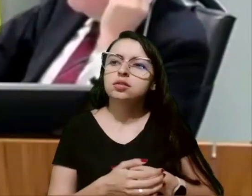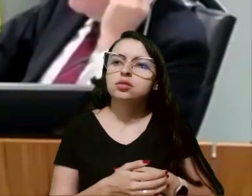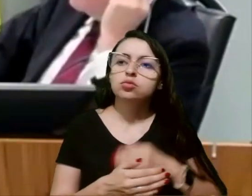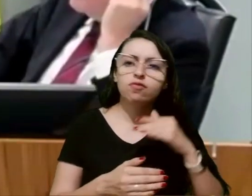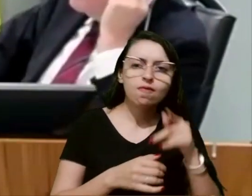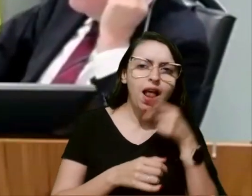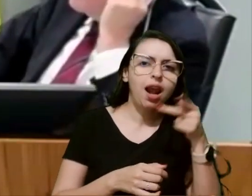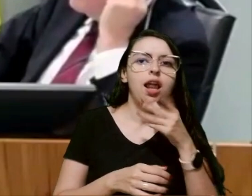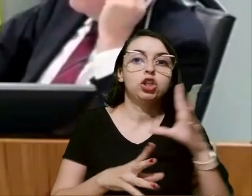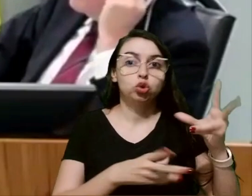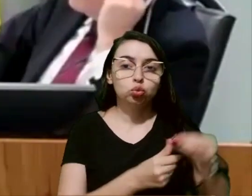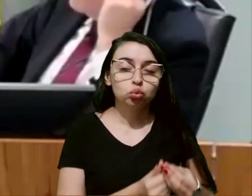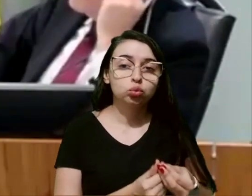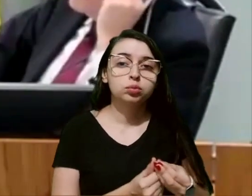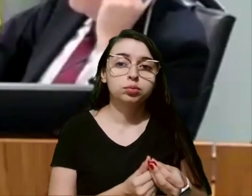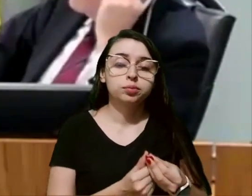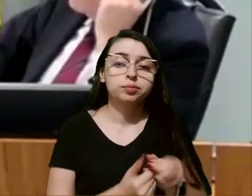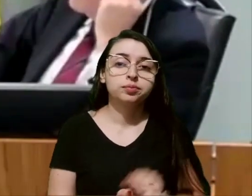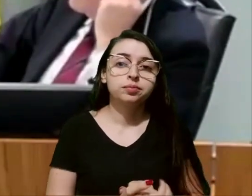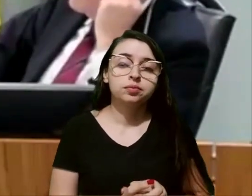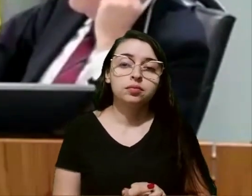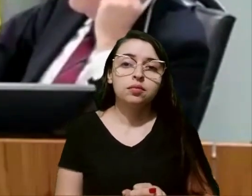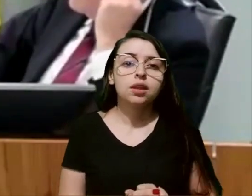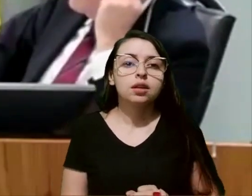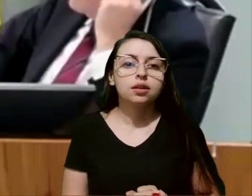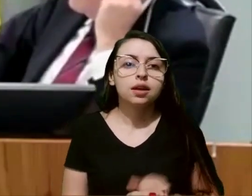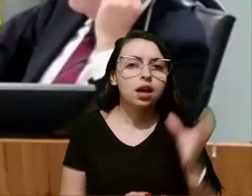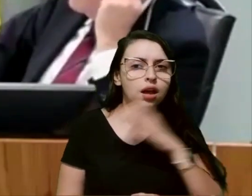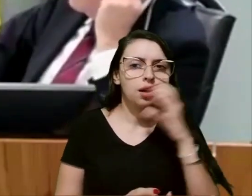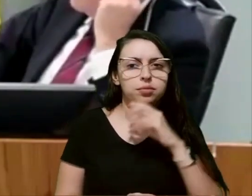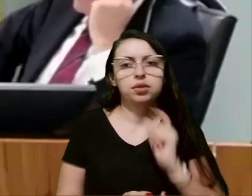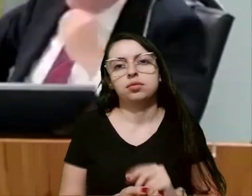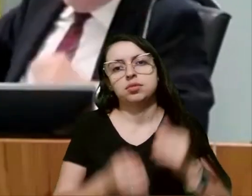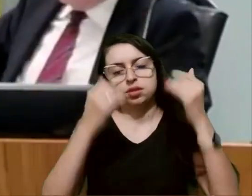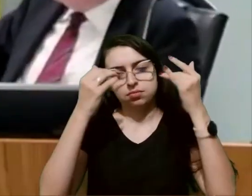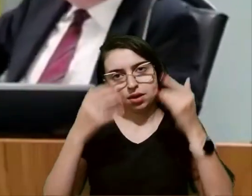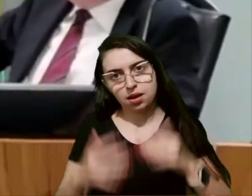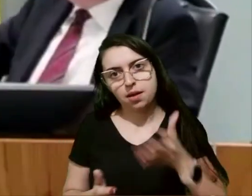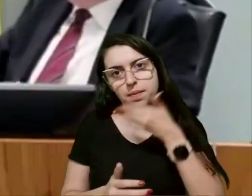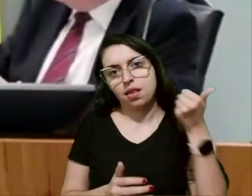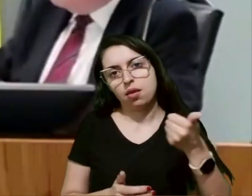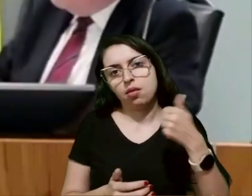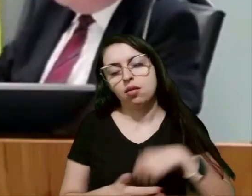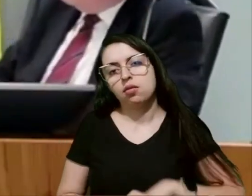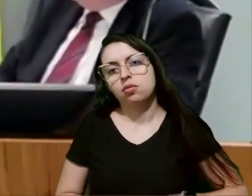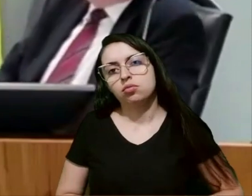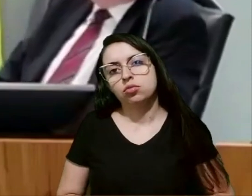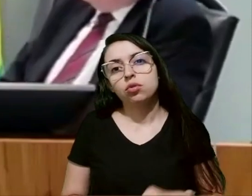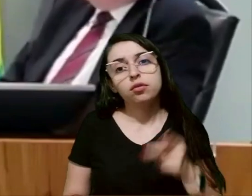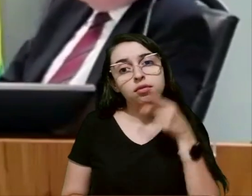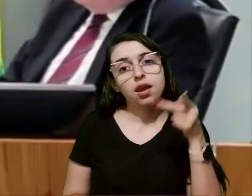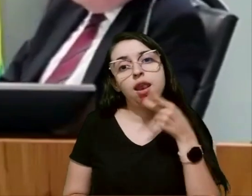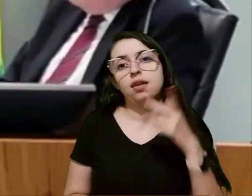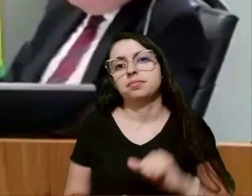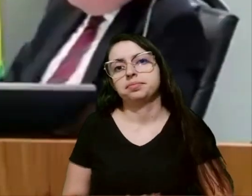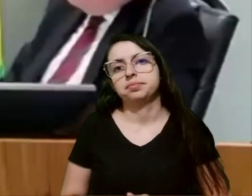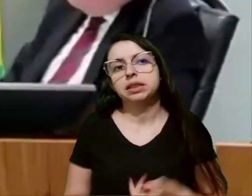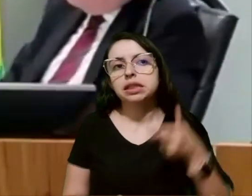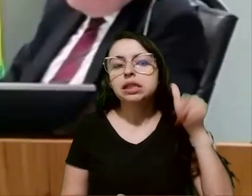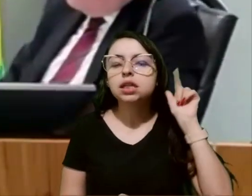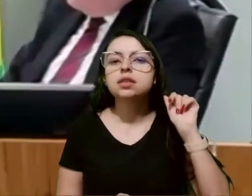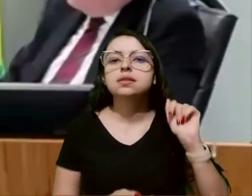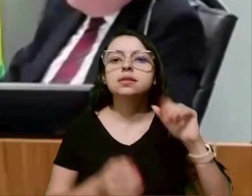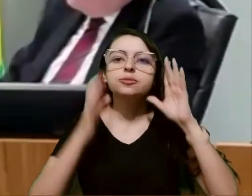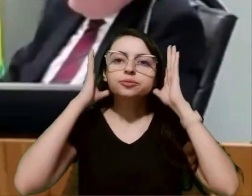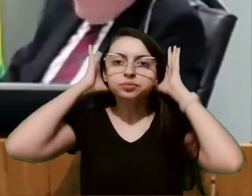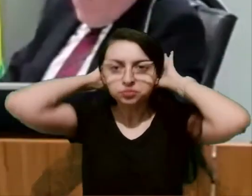de endereçar tudo, mas, assim, muito bem colocado e é uma oportunidade para eu tentar rapidamente, talvez, explicar melhor o que eu quis dizer. Eu acho